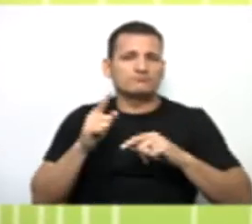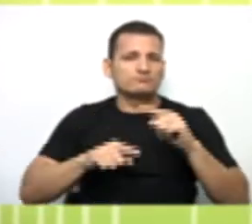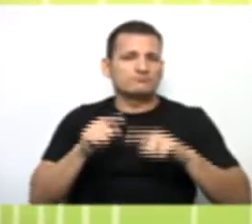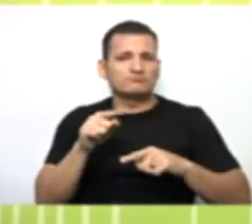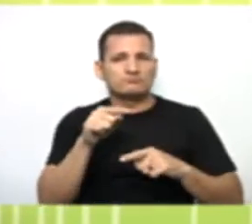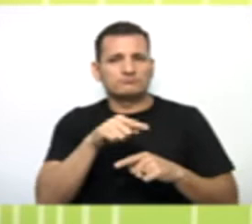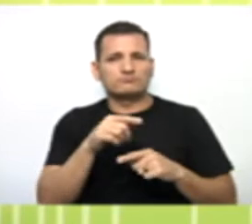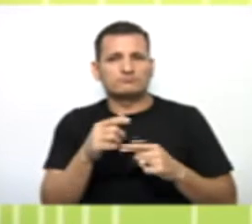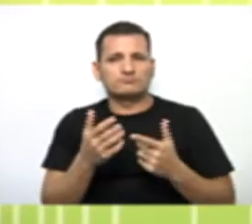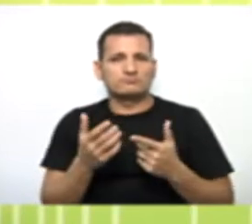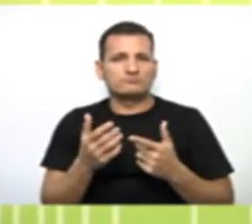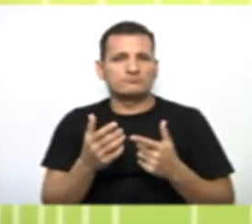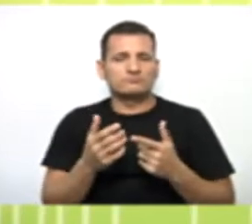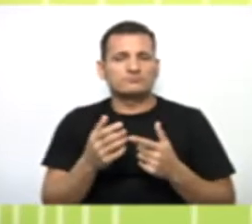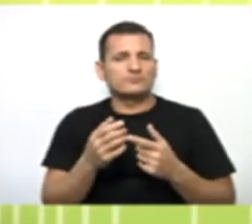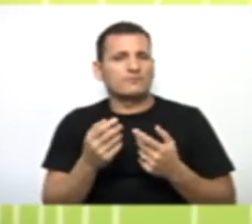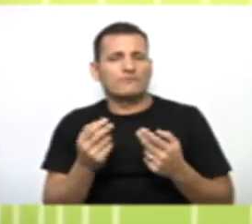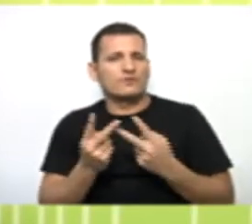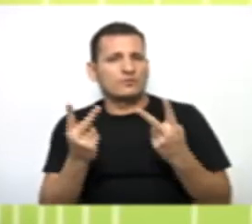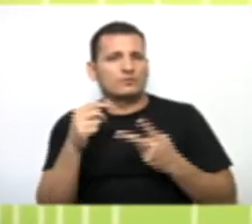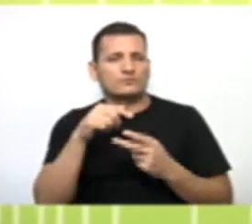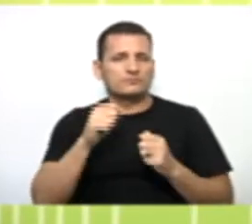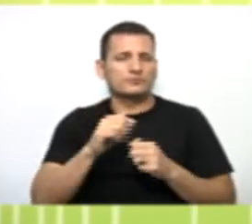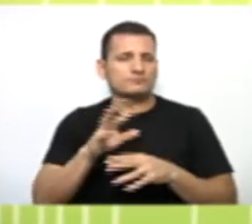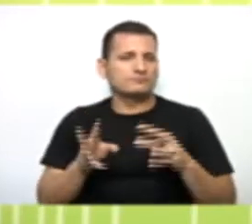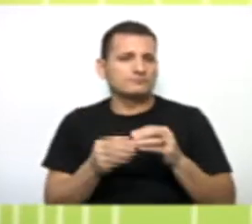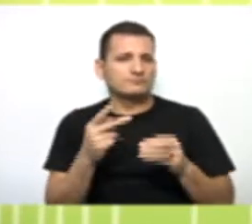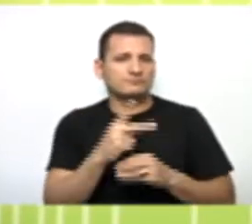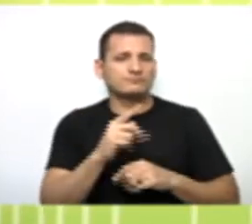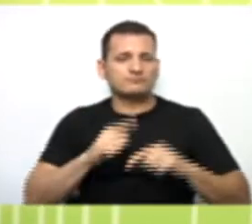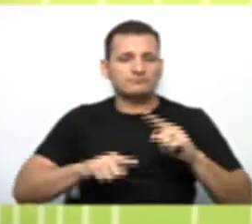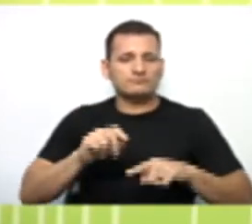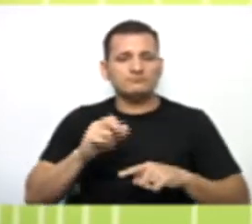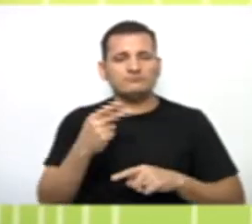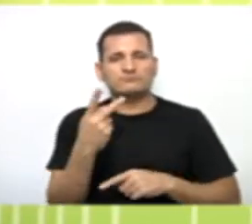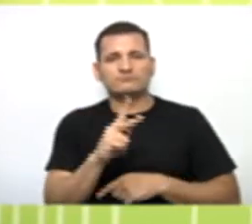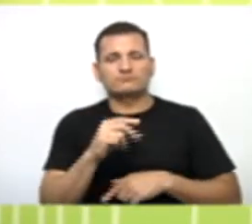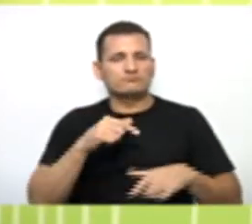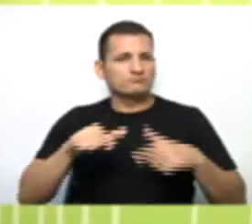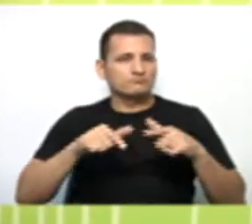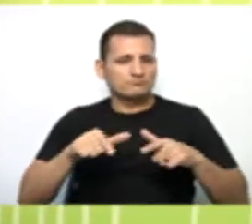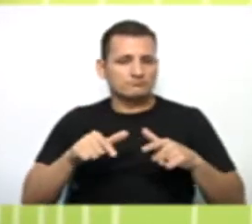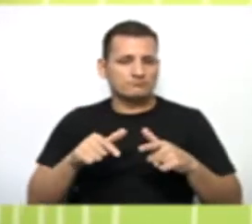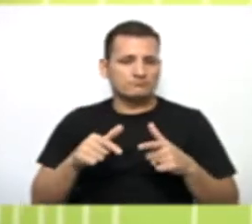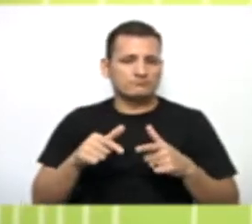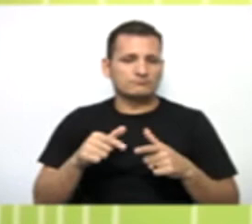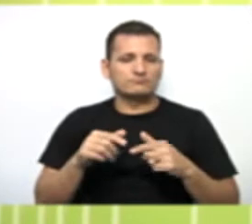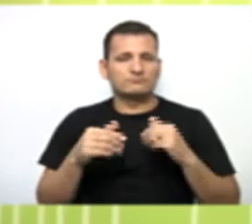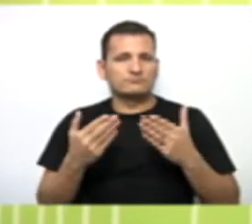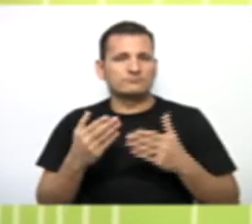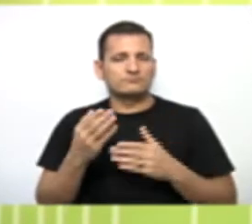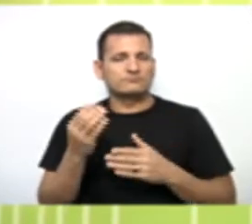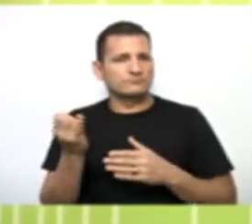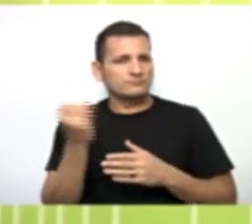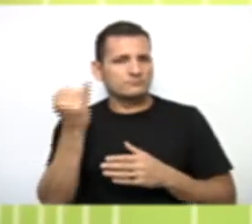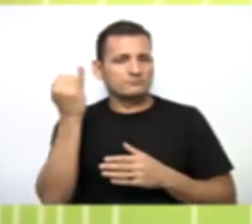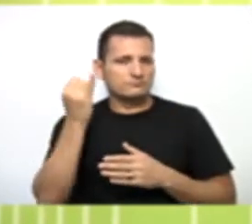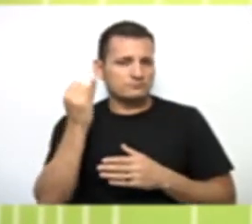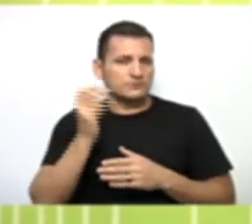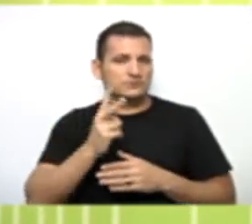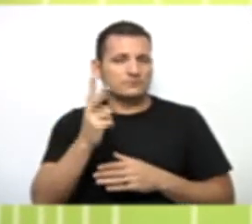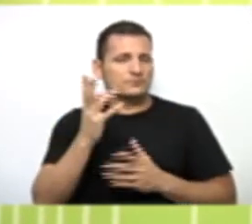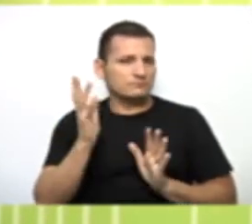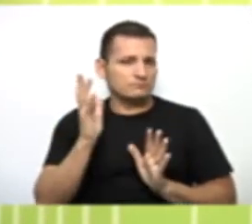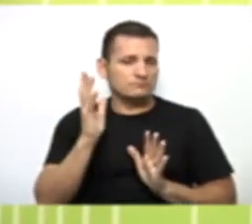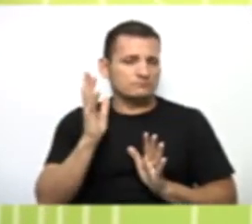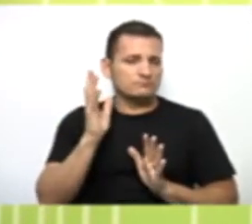pode, tipo de valor ela pode agregar ao seu produto ou ao seu serviço, tá certo? Então sempre é importante ouvir, como